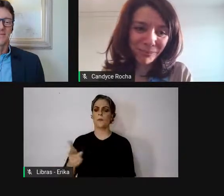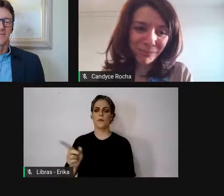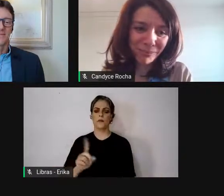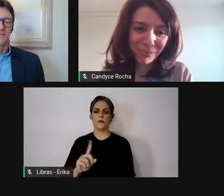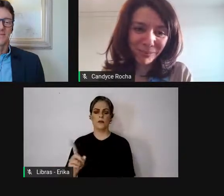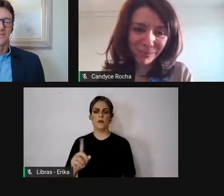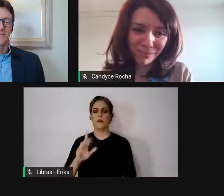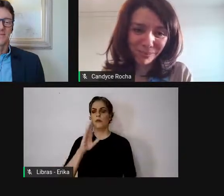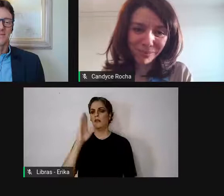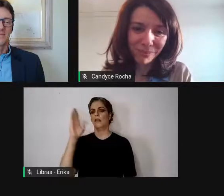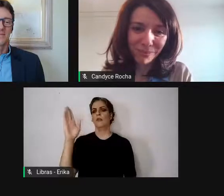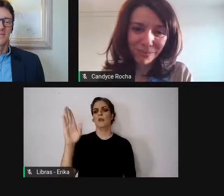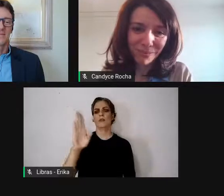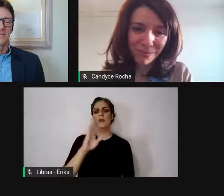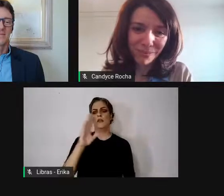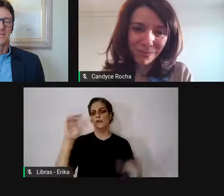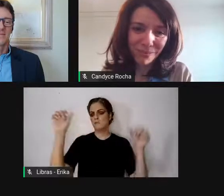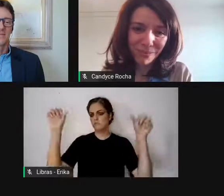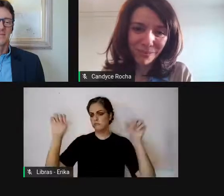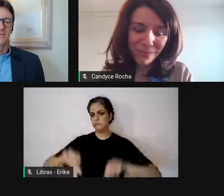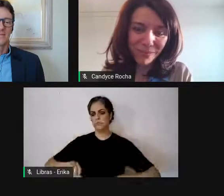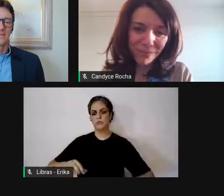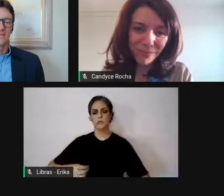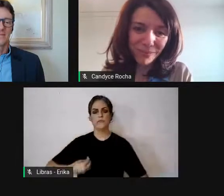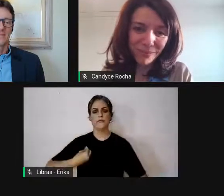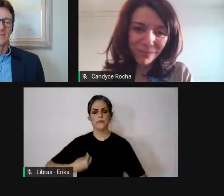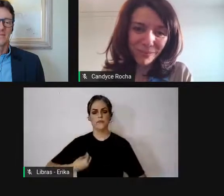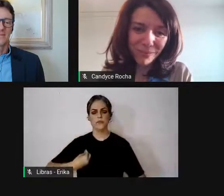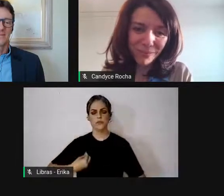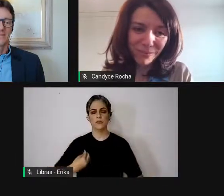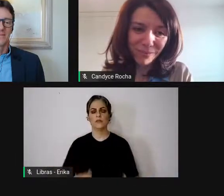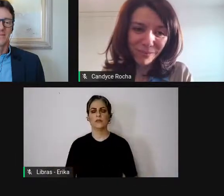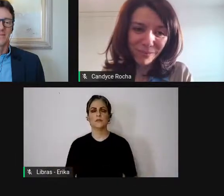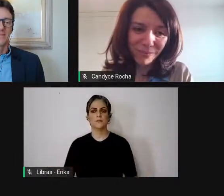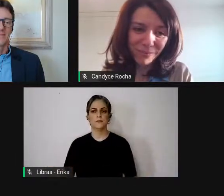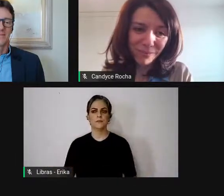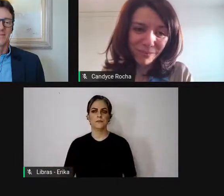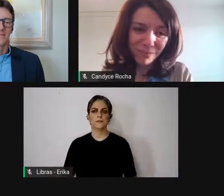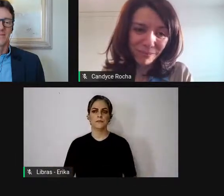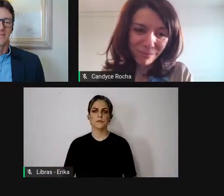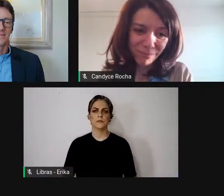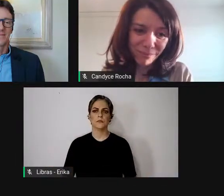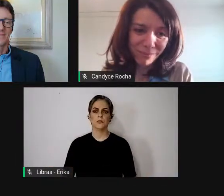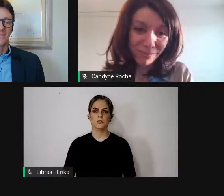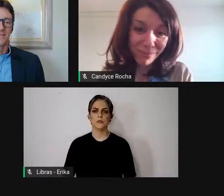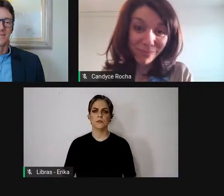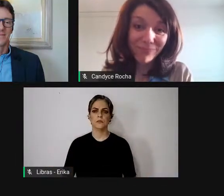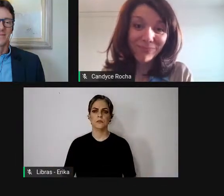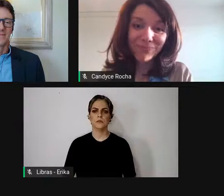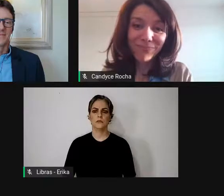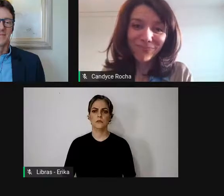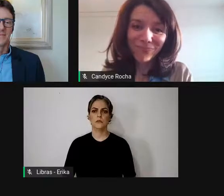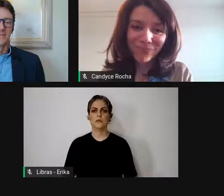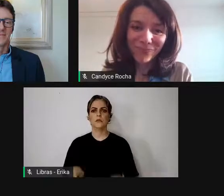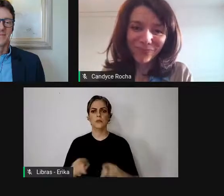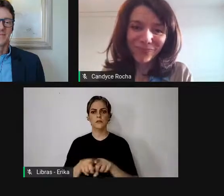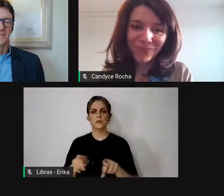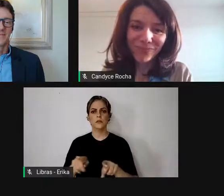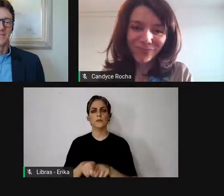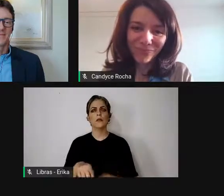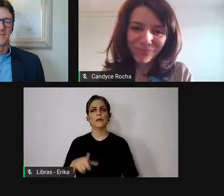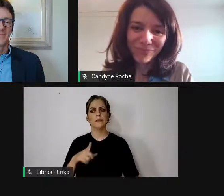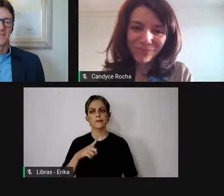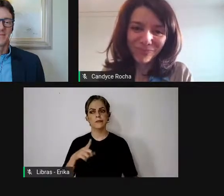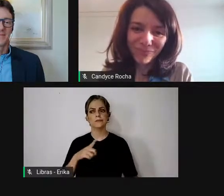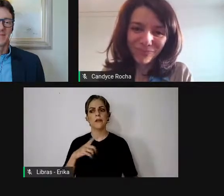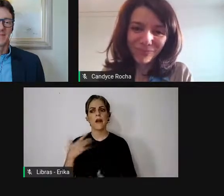né? Teve uma vez que eu estava fazendo francês, enquanto fazia o mestrado, também estava fazendo curso de francês, tive